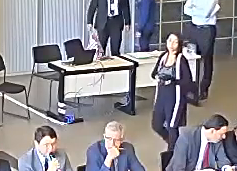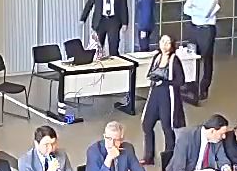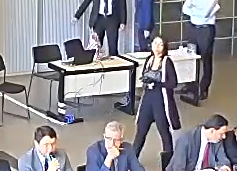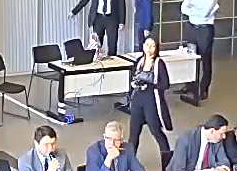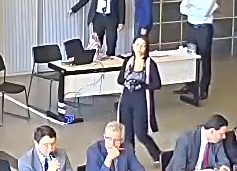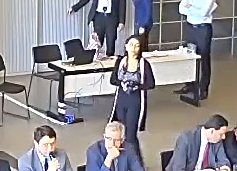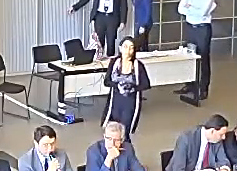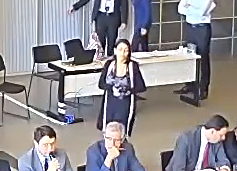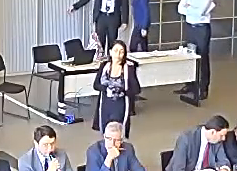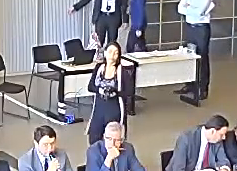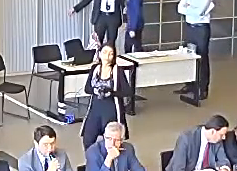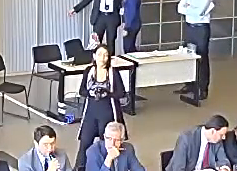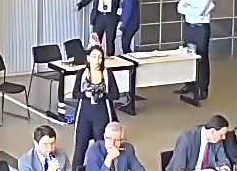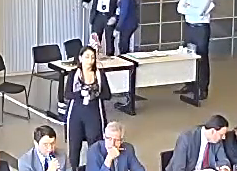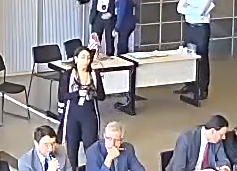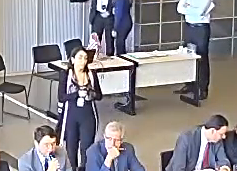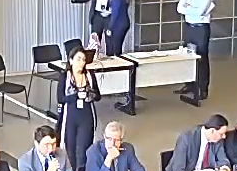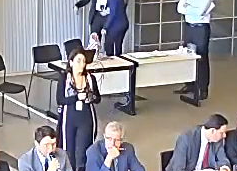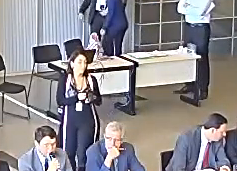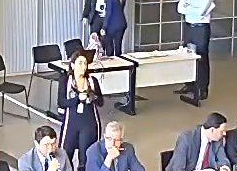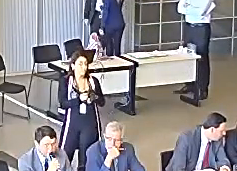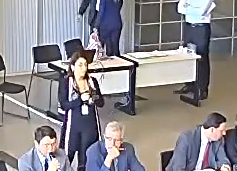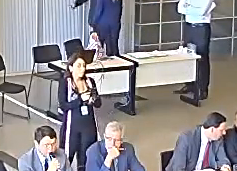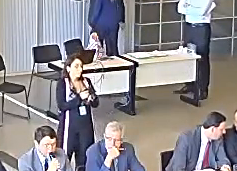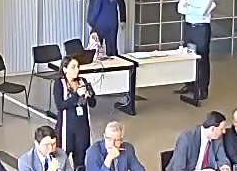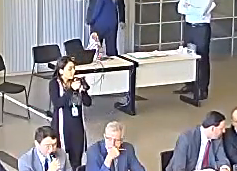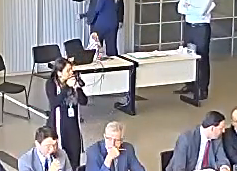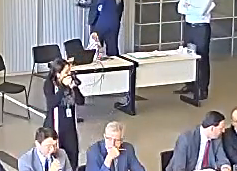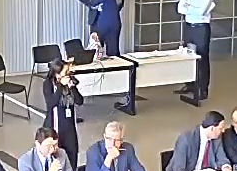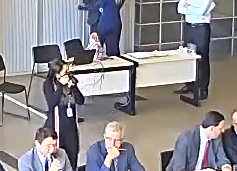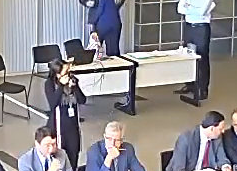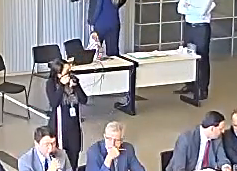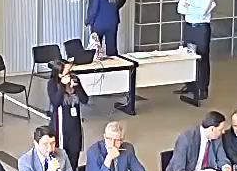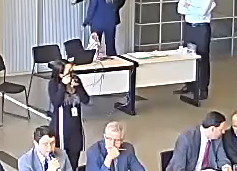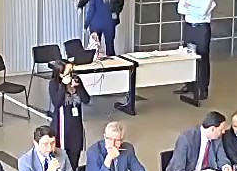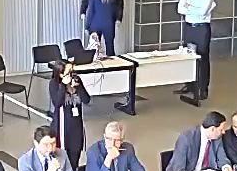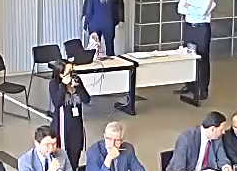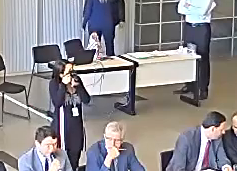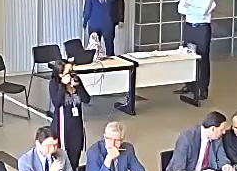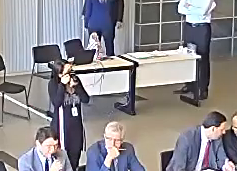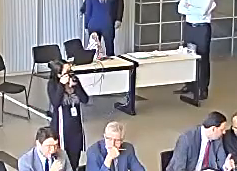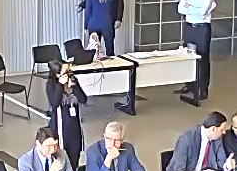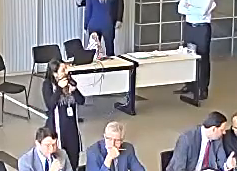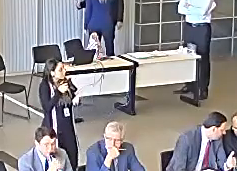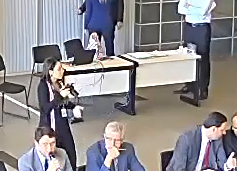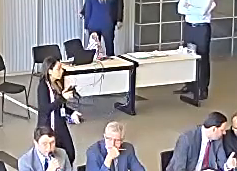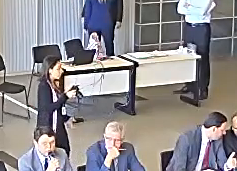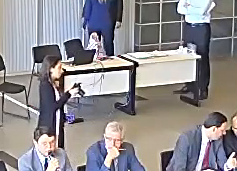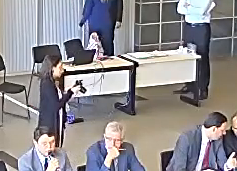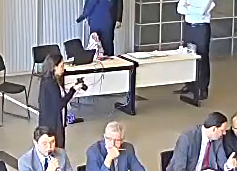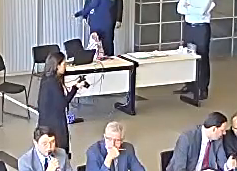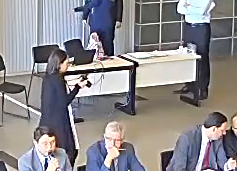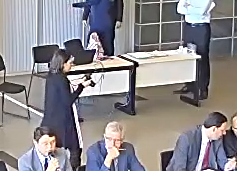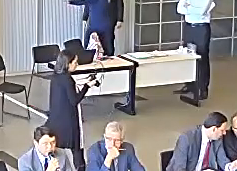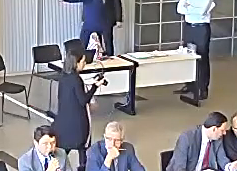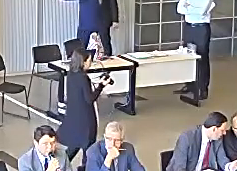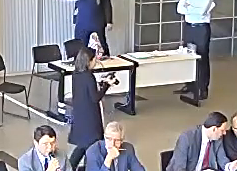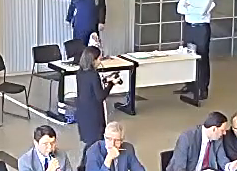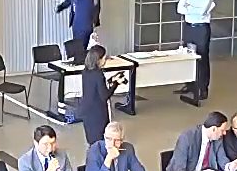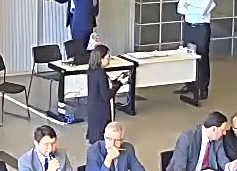vamos trabalhar em conjunto a comissão das pessoas deficientes Deputado Betão e todos os